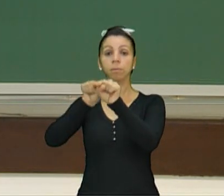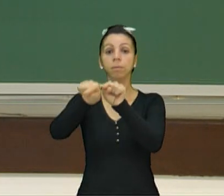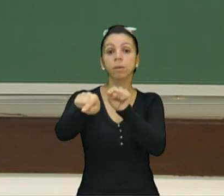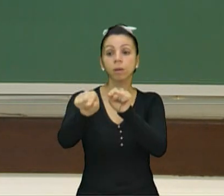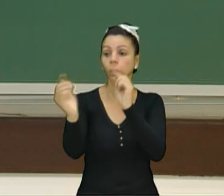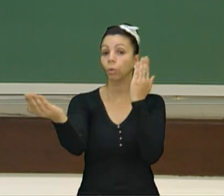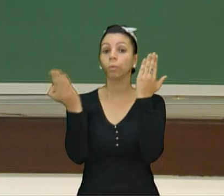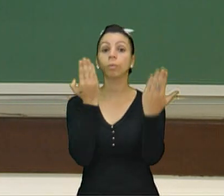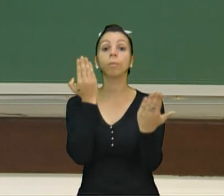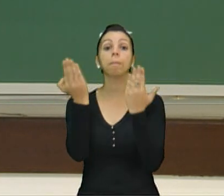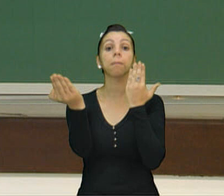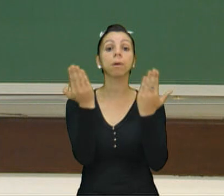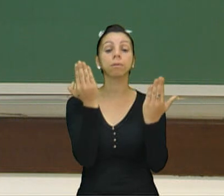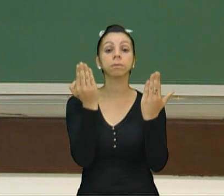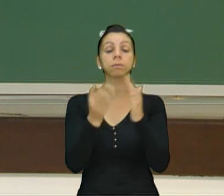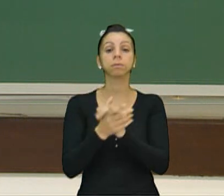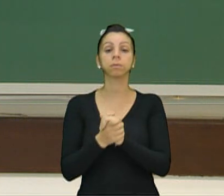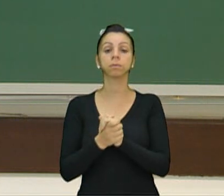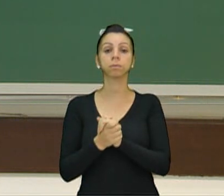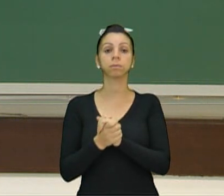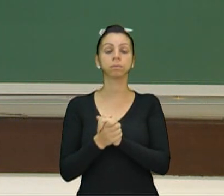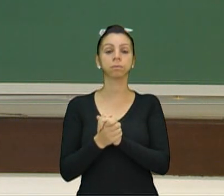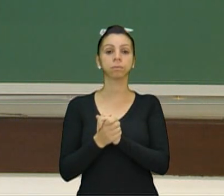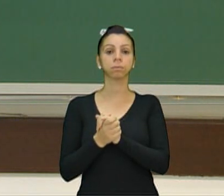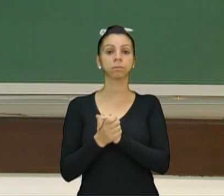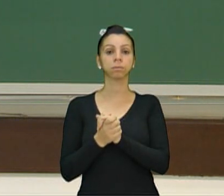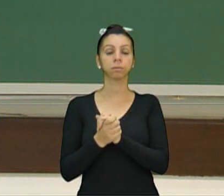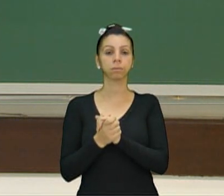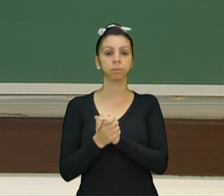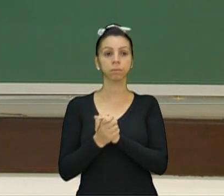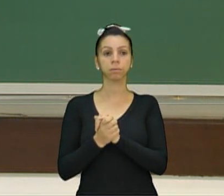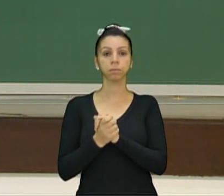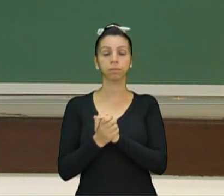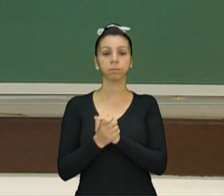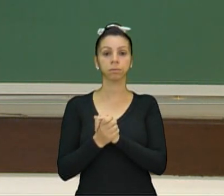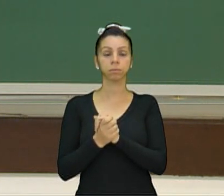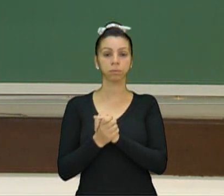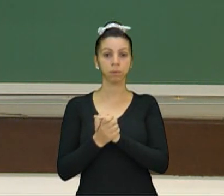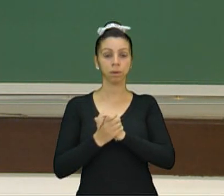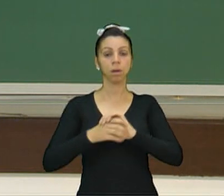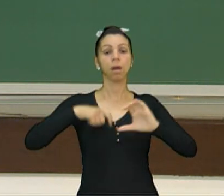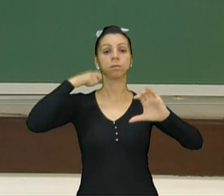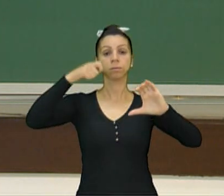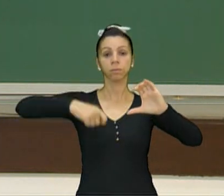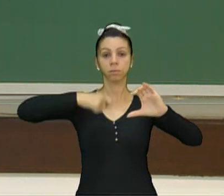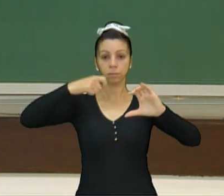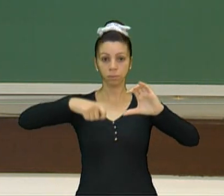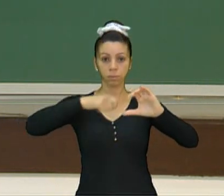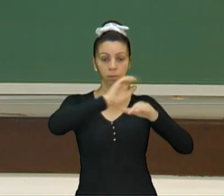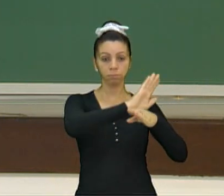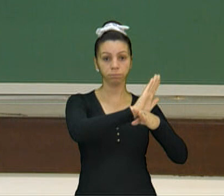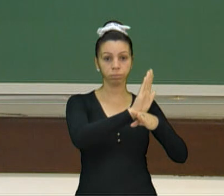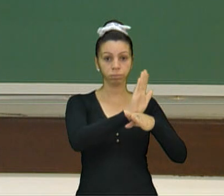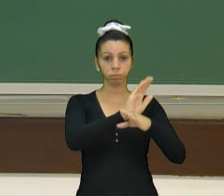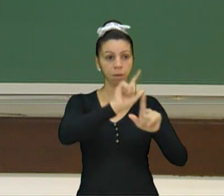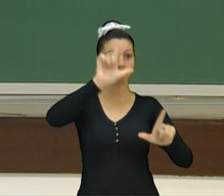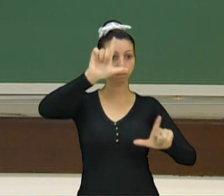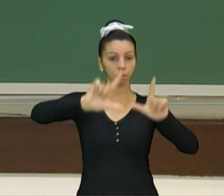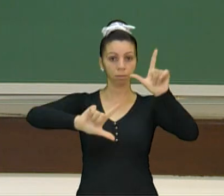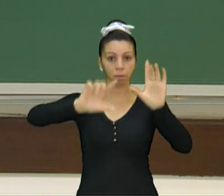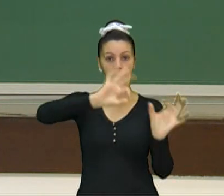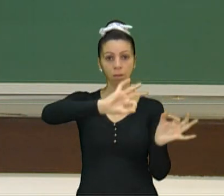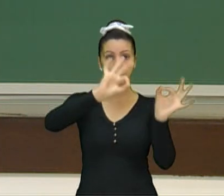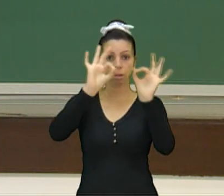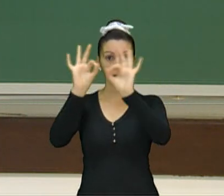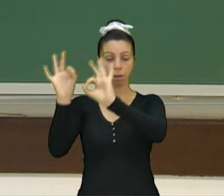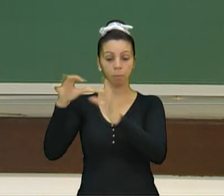respeito ao broadcast, a transmissão das Olimpíadas na televisão para o